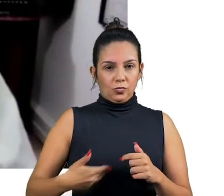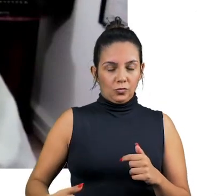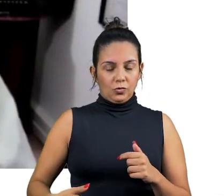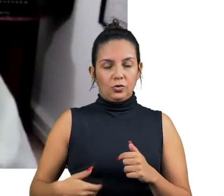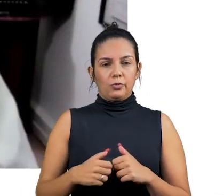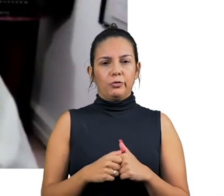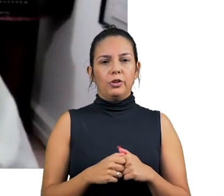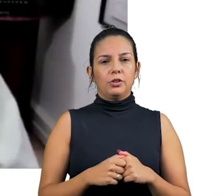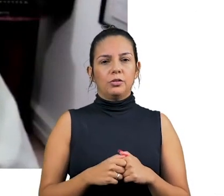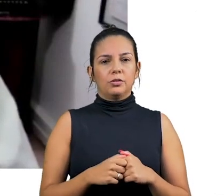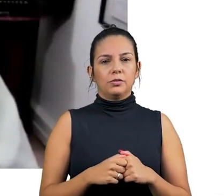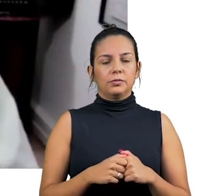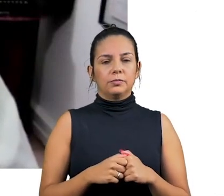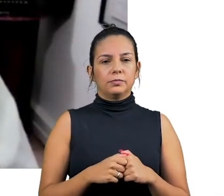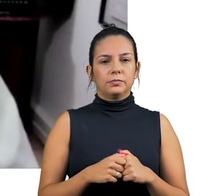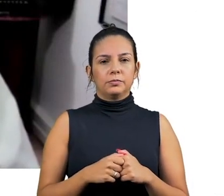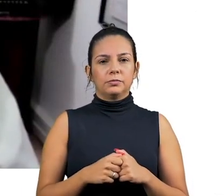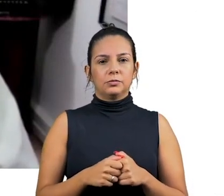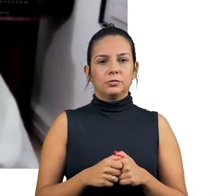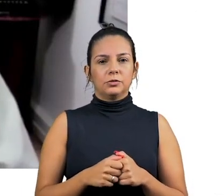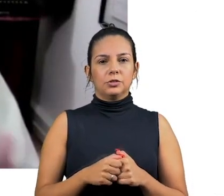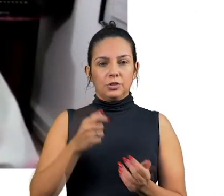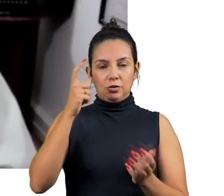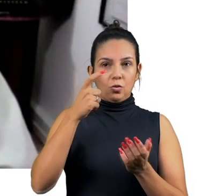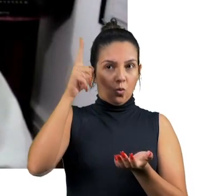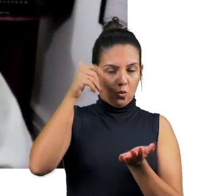incidental, quase sendo demitido,